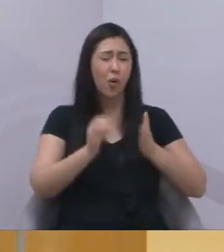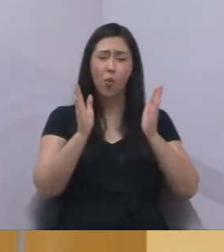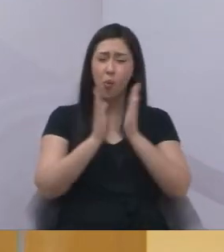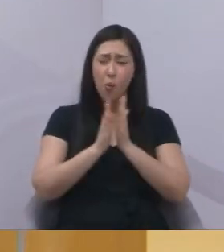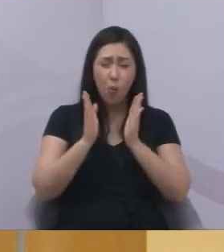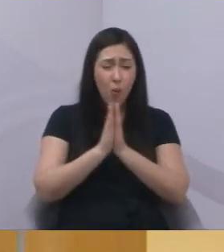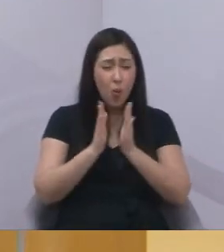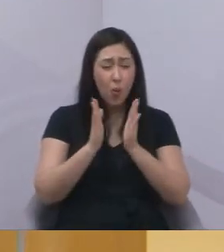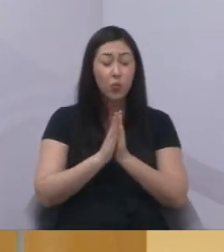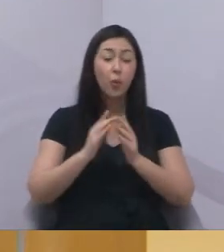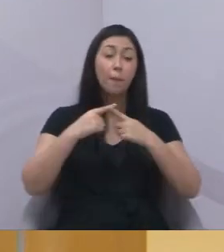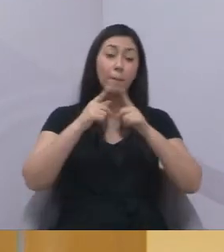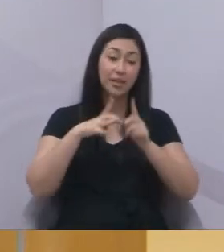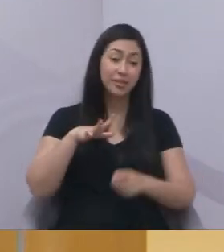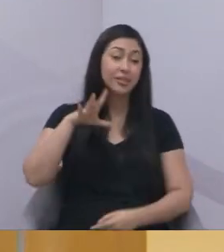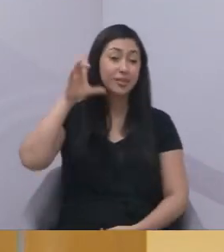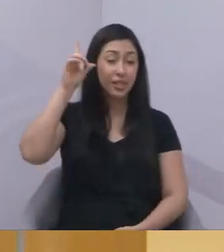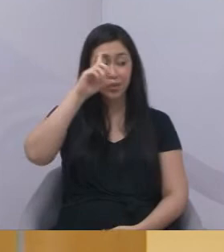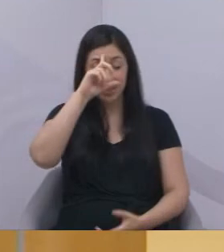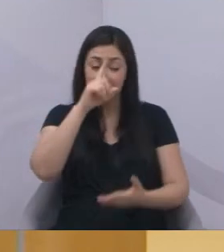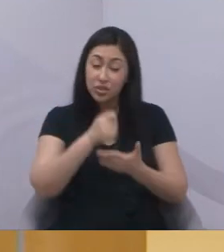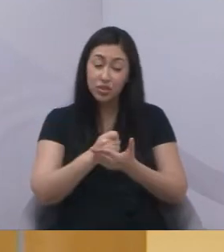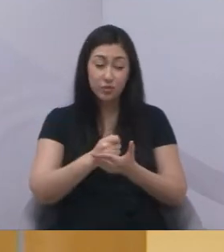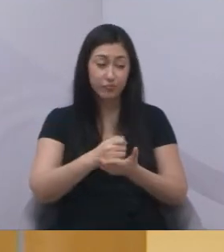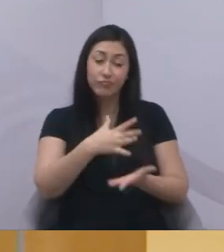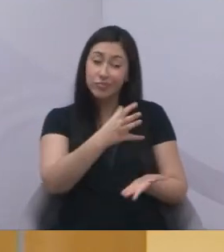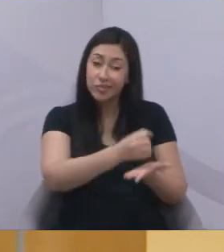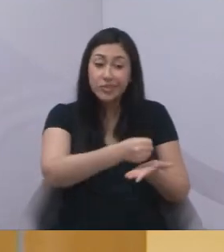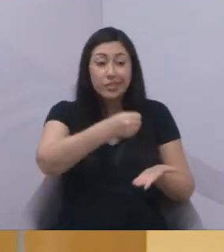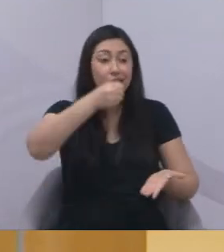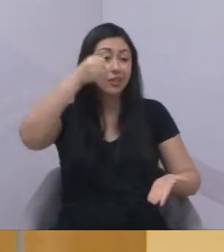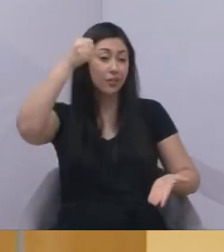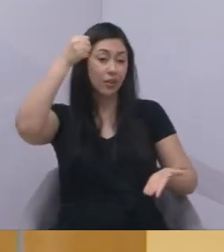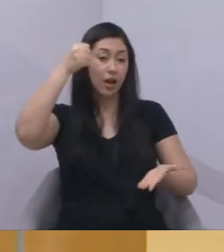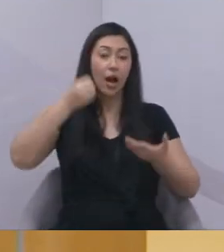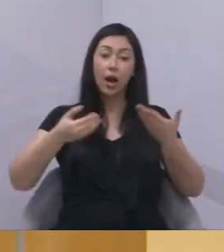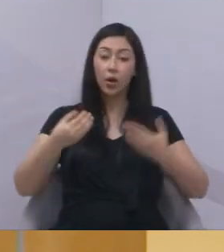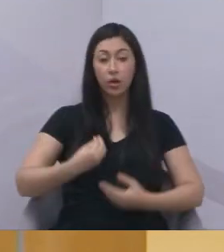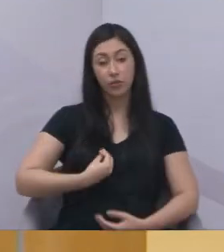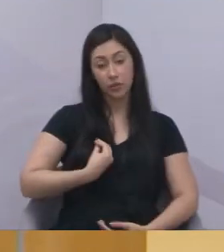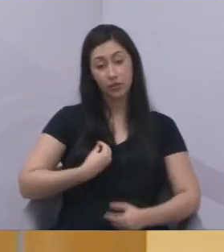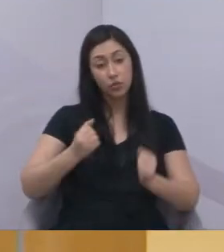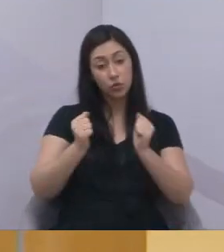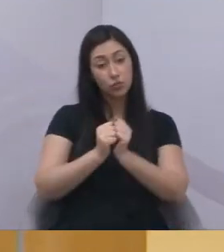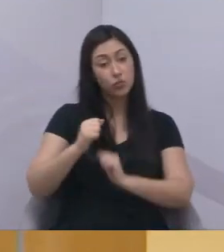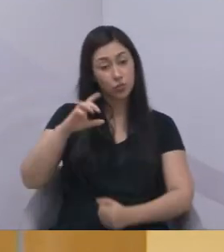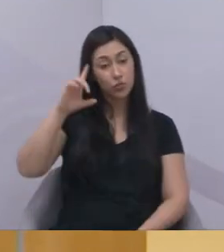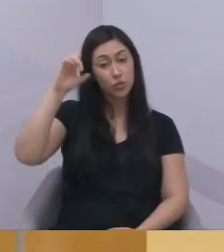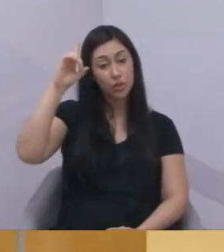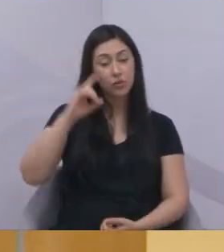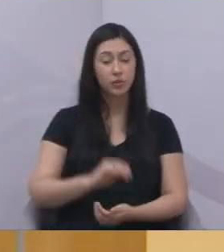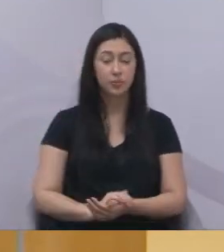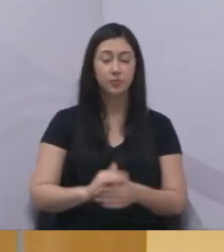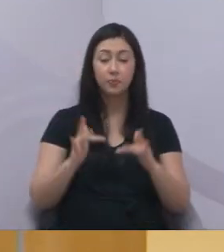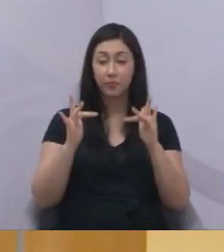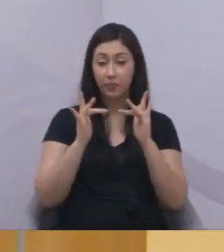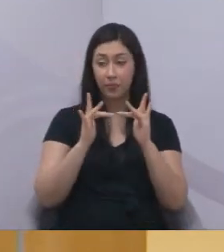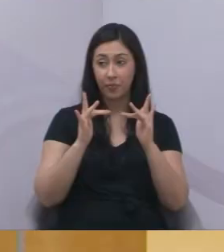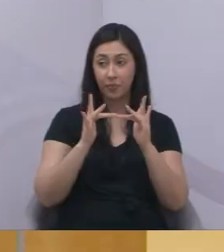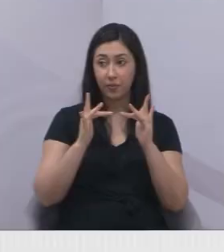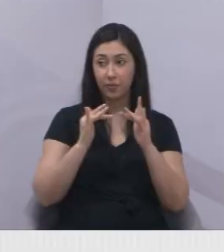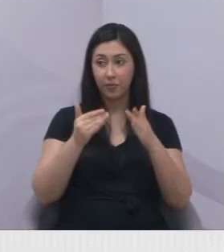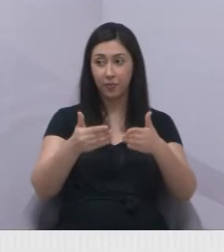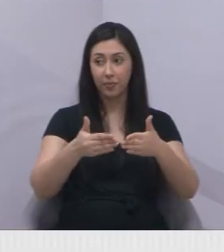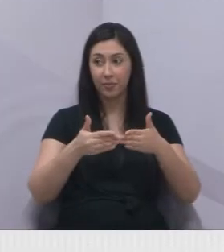Mas Deus tirou, ele está lá no céu junto com Deus, porque ela era gente boa. Meus contatos, fazendo um